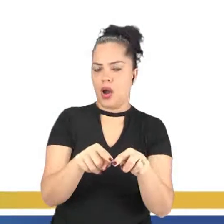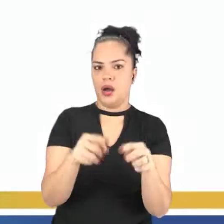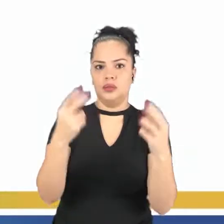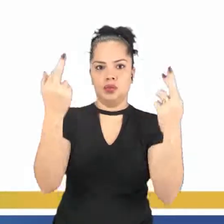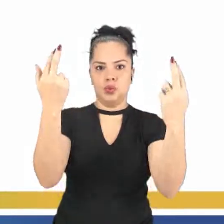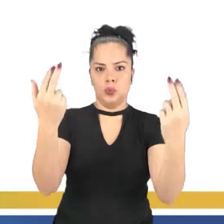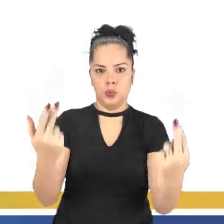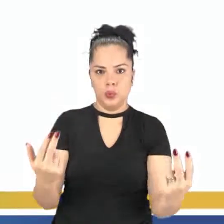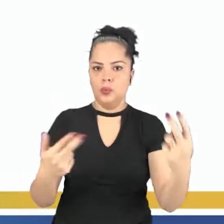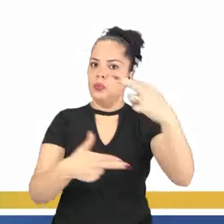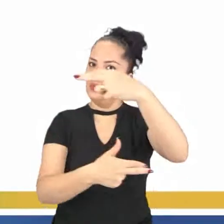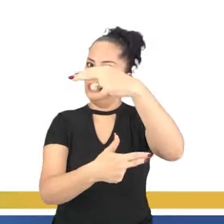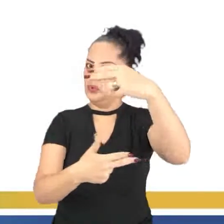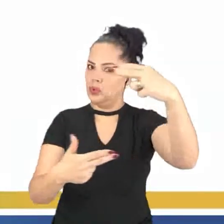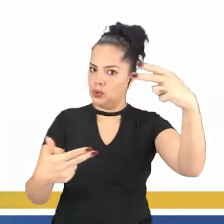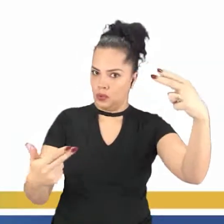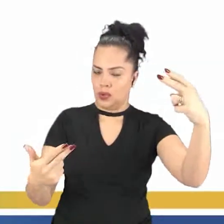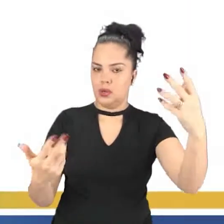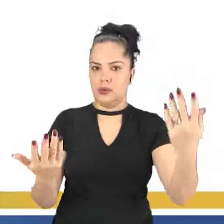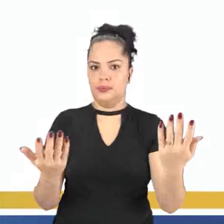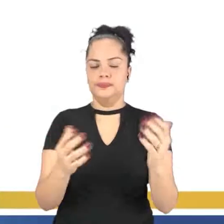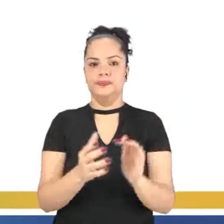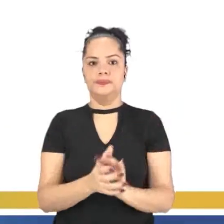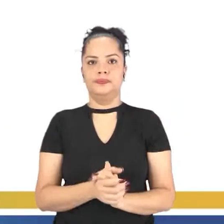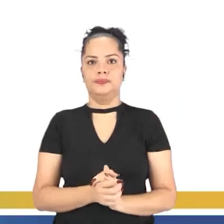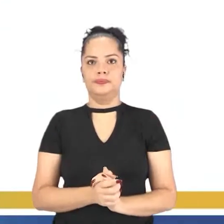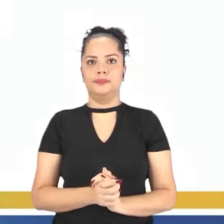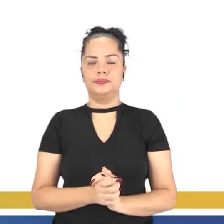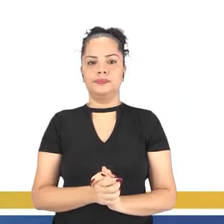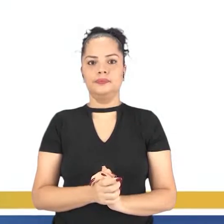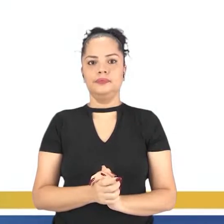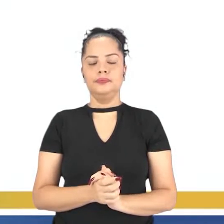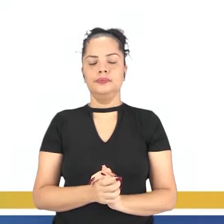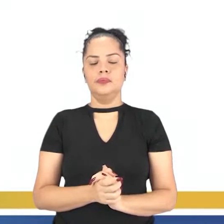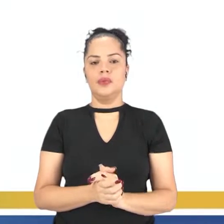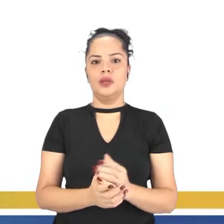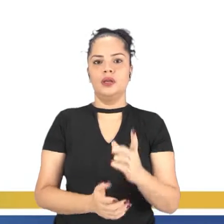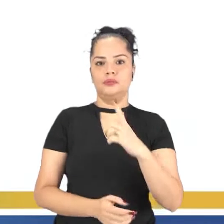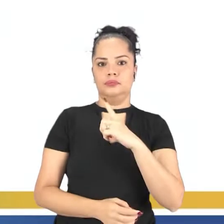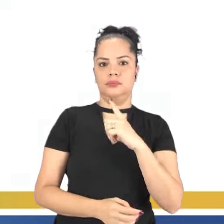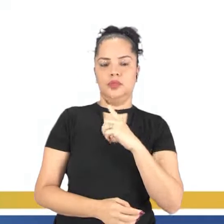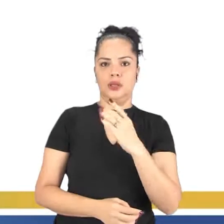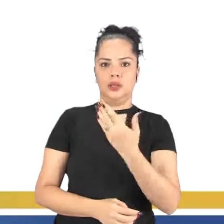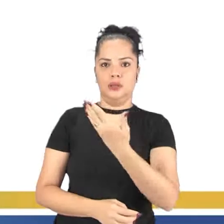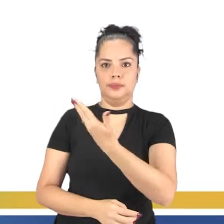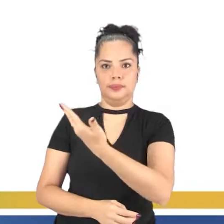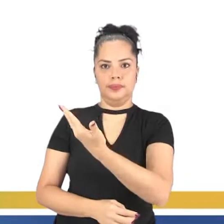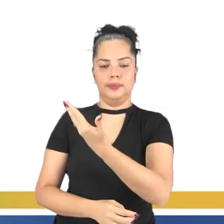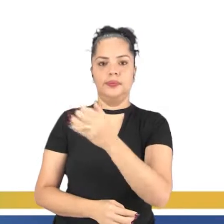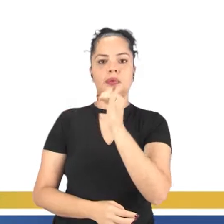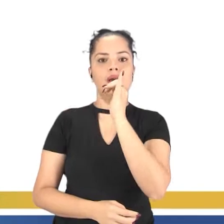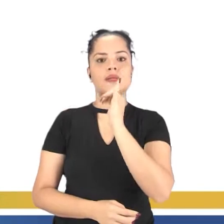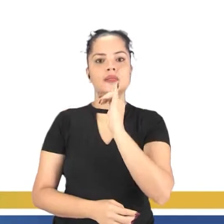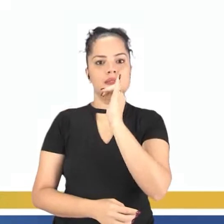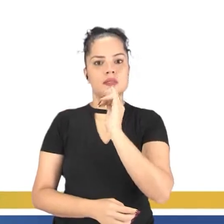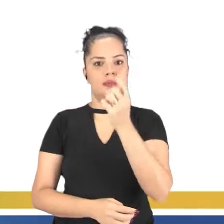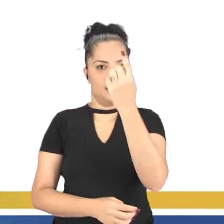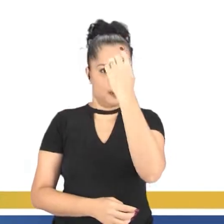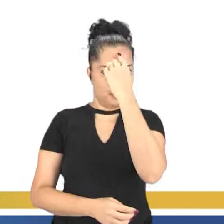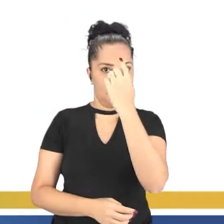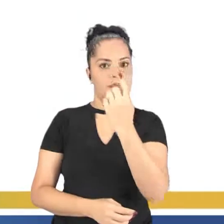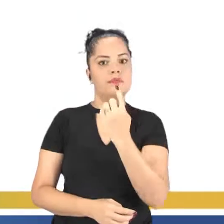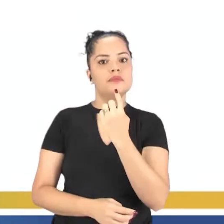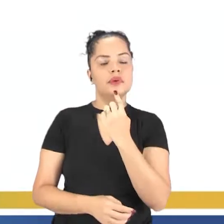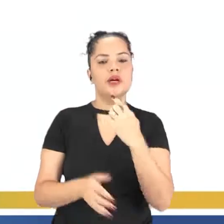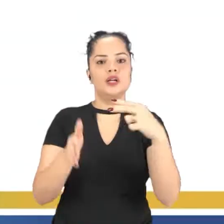lados paralelos e congruentes. Então aqui, gente, vamos aqui ver os exemplos de